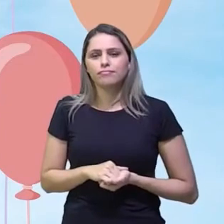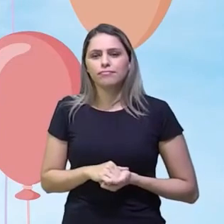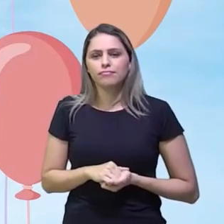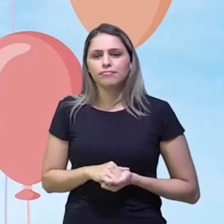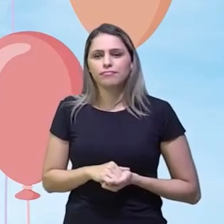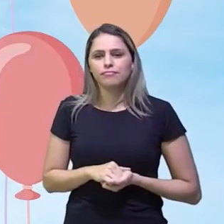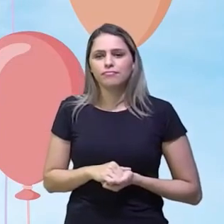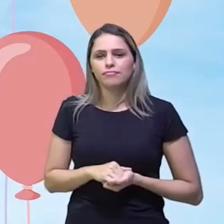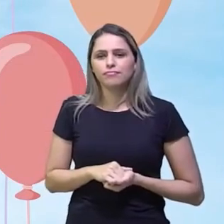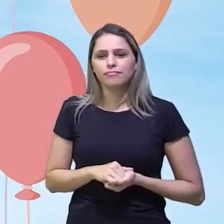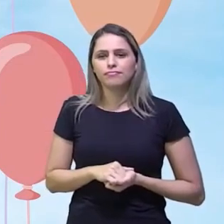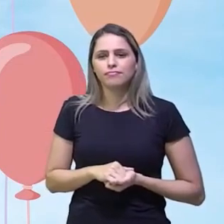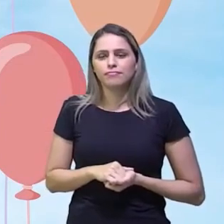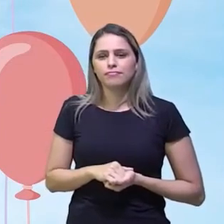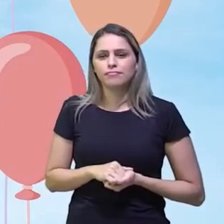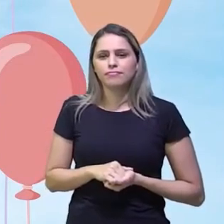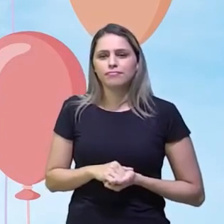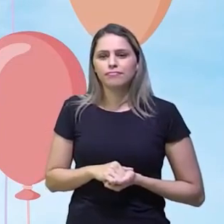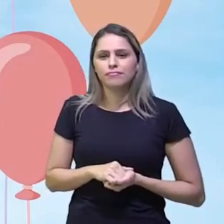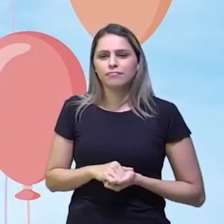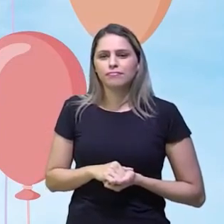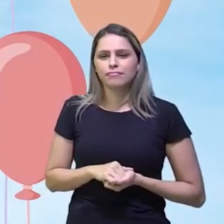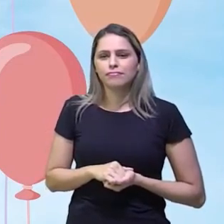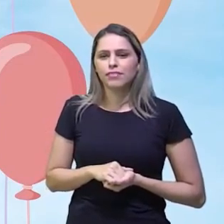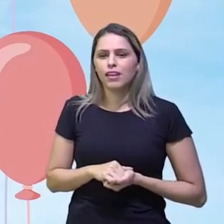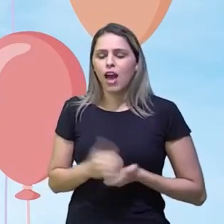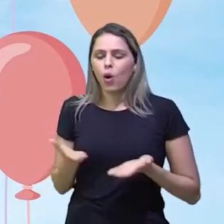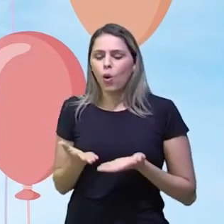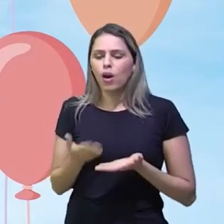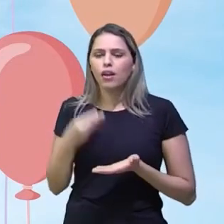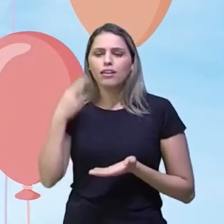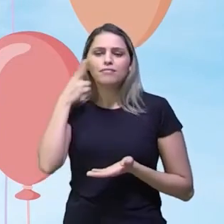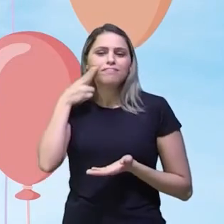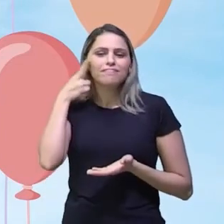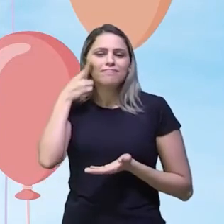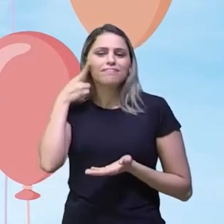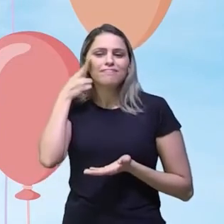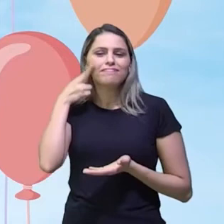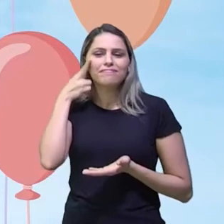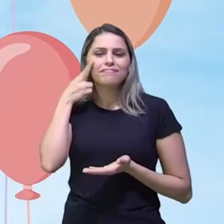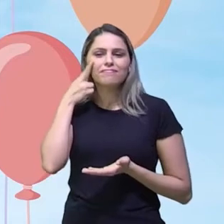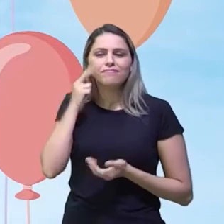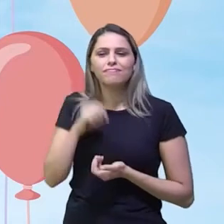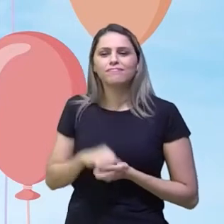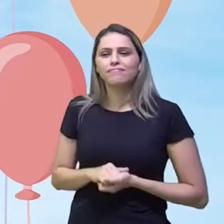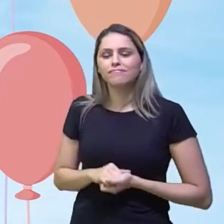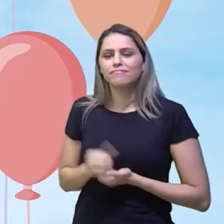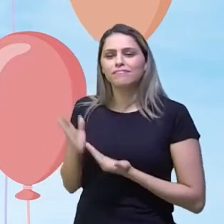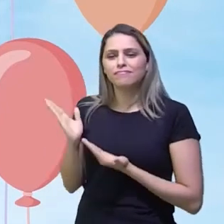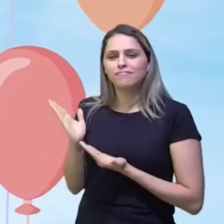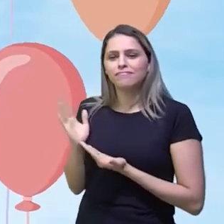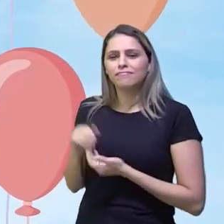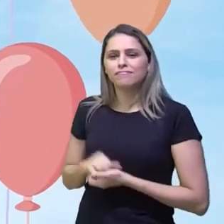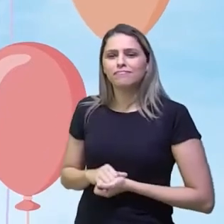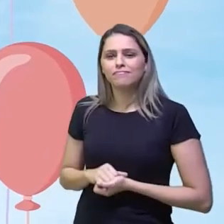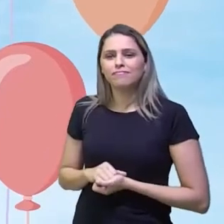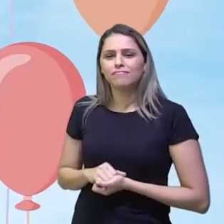começar. Eu vou começar pelo rosa, tá bom? Então vamos lá estourar o balão